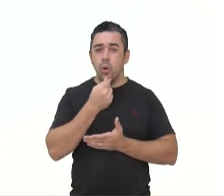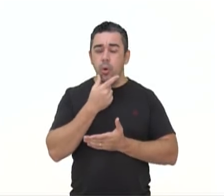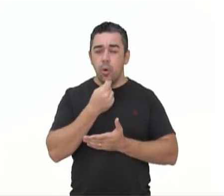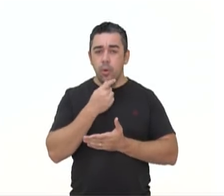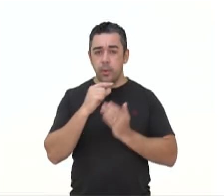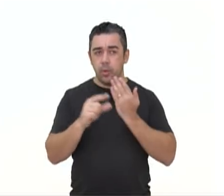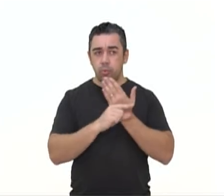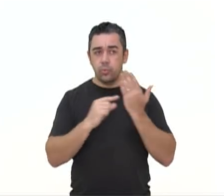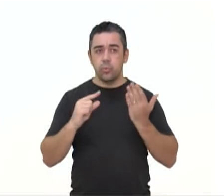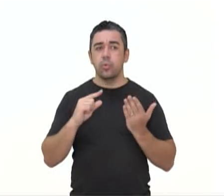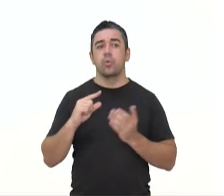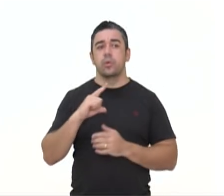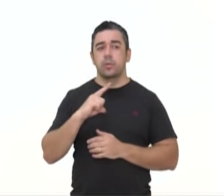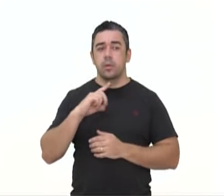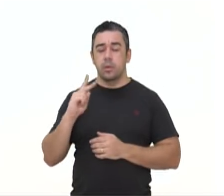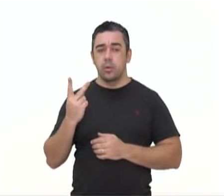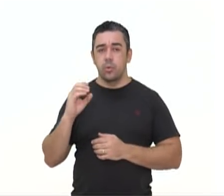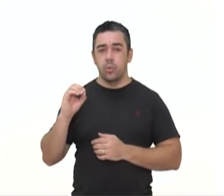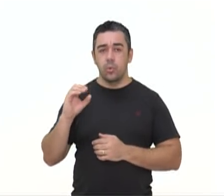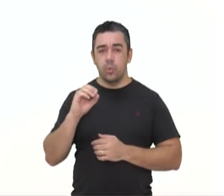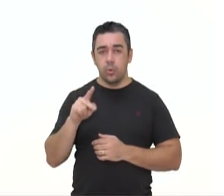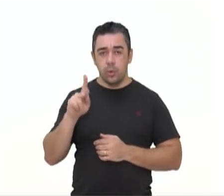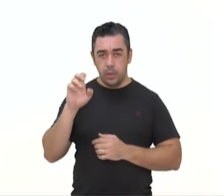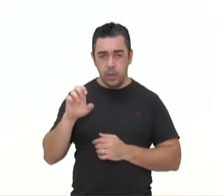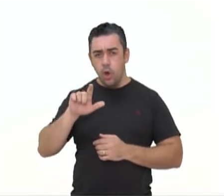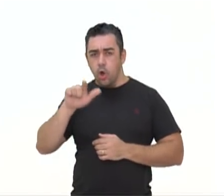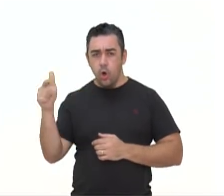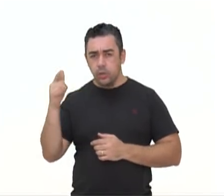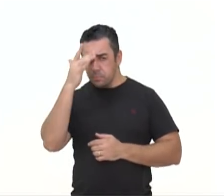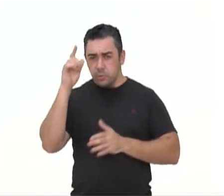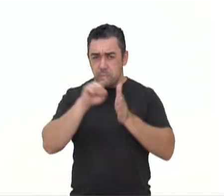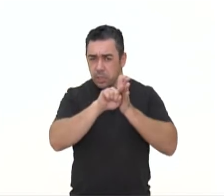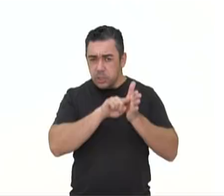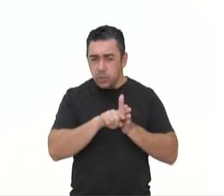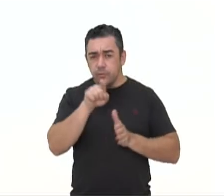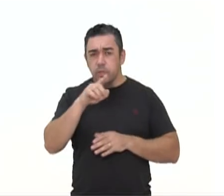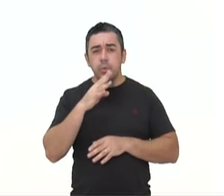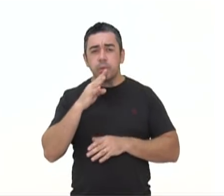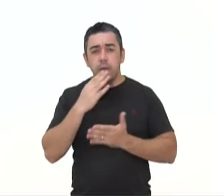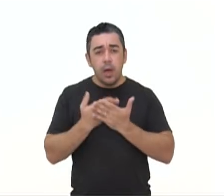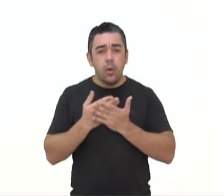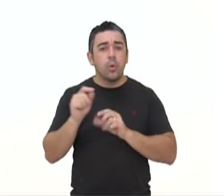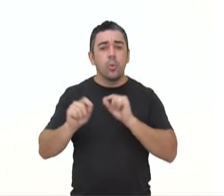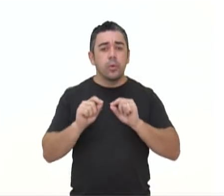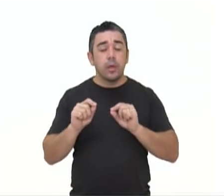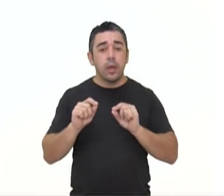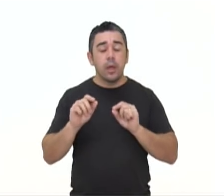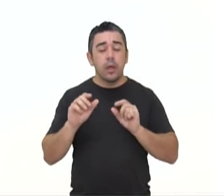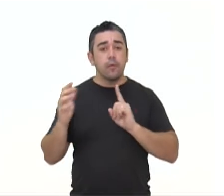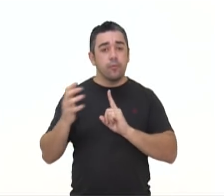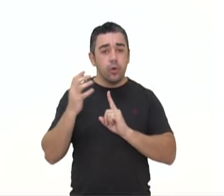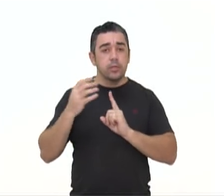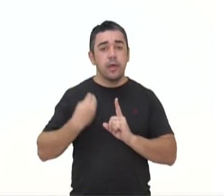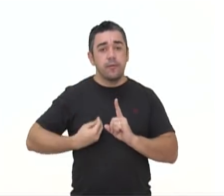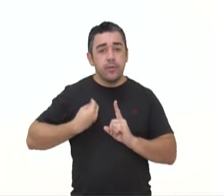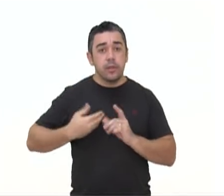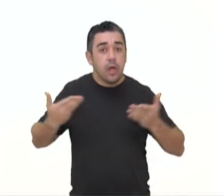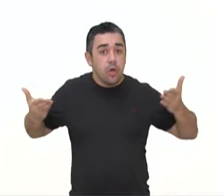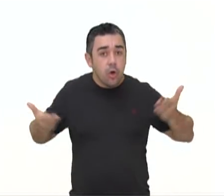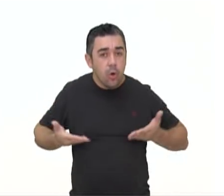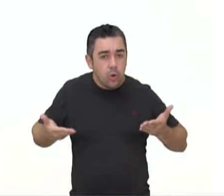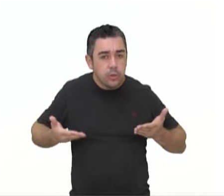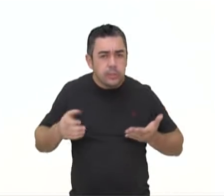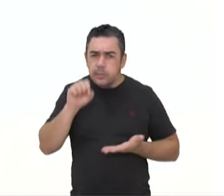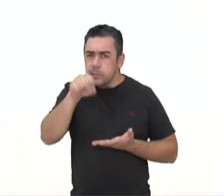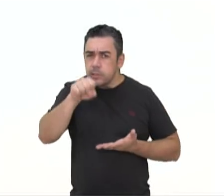Hooke e diversos outros pesquisadores que você conheceu nas nossas aulas afetam a vida das pessoas. Nos dias de hoje,